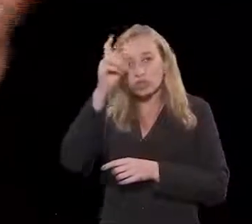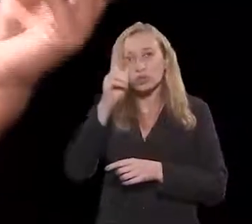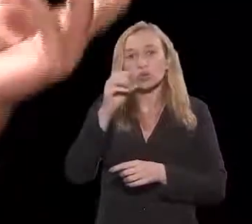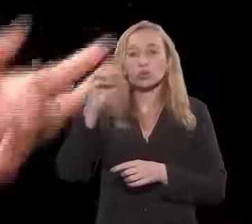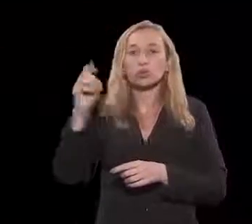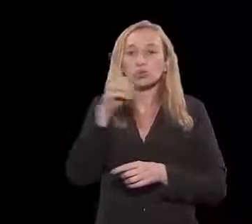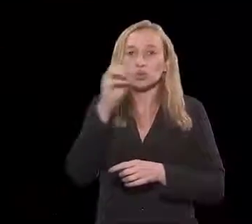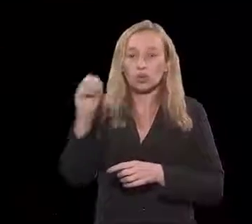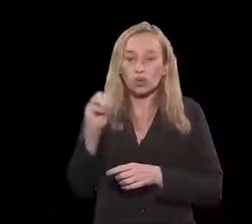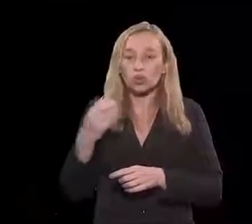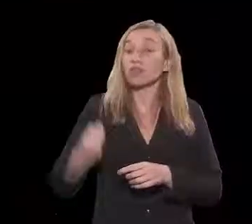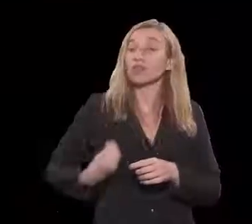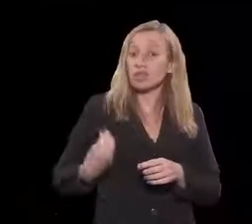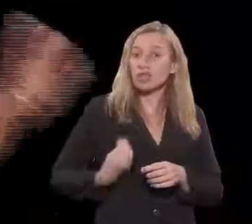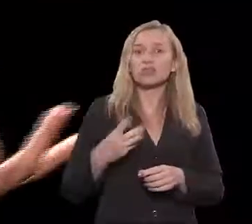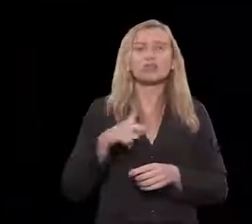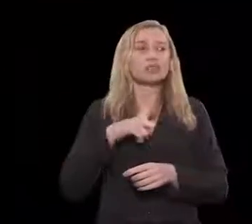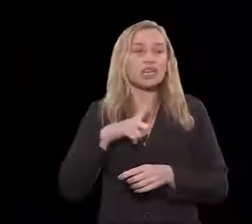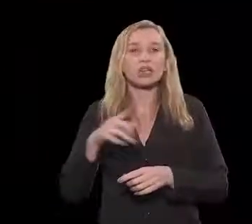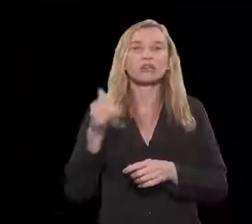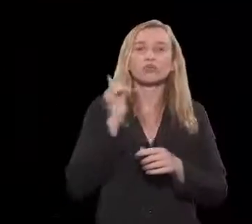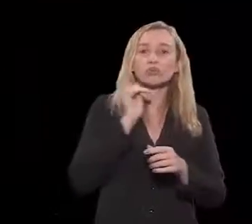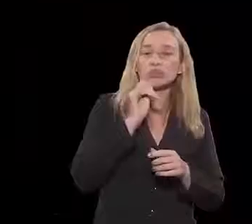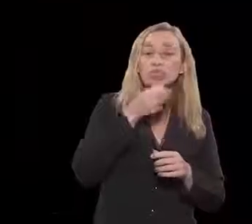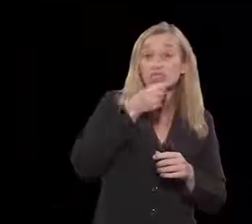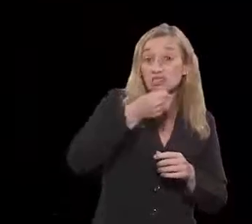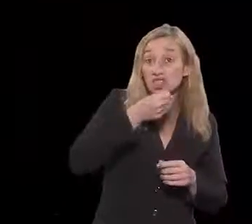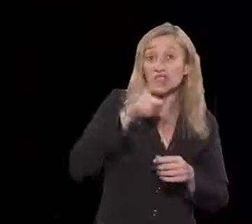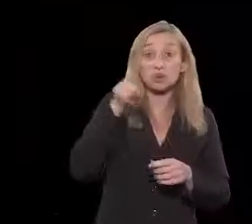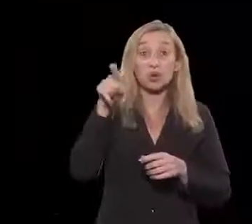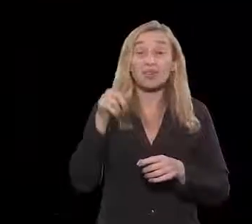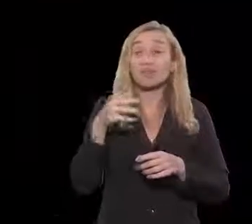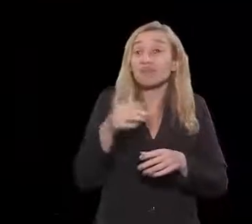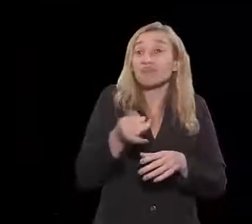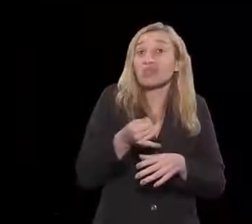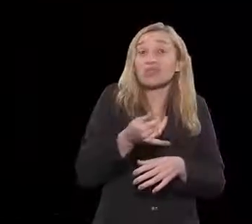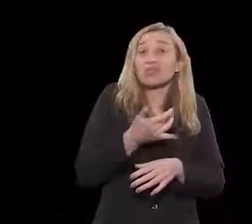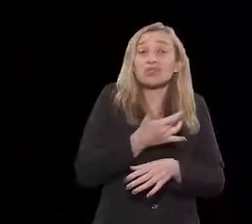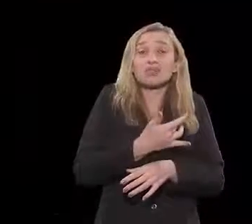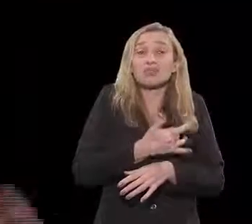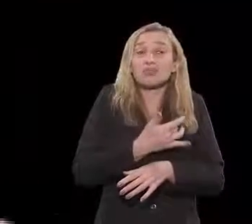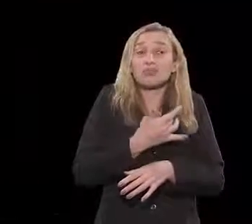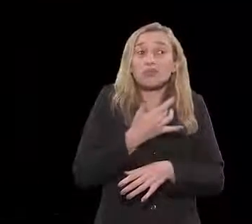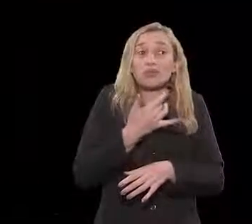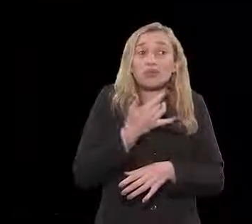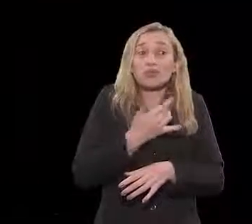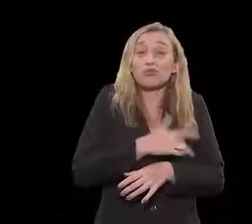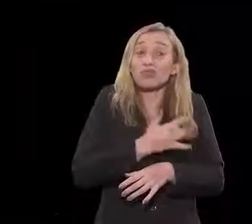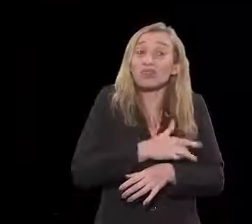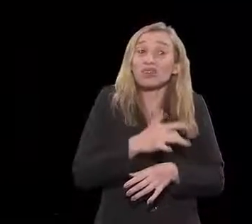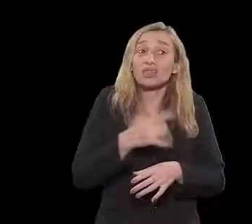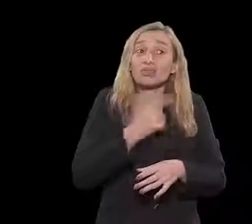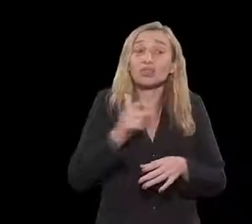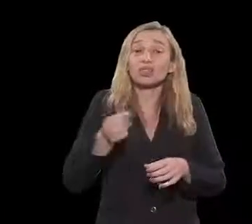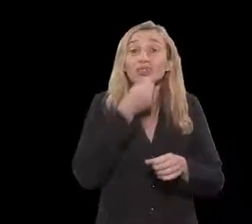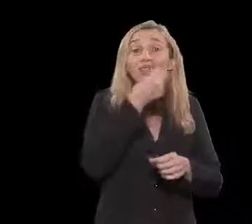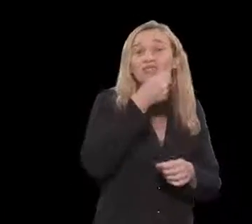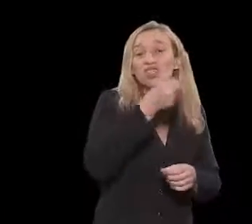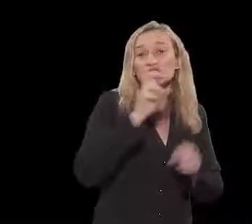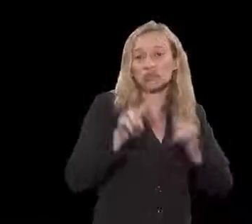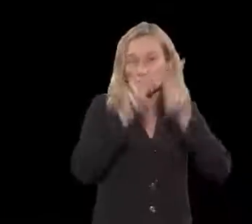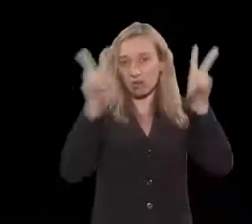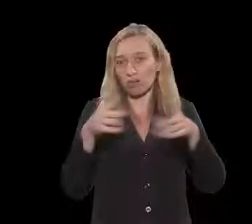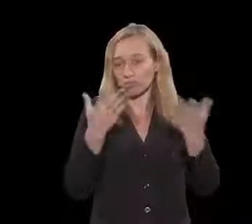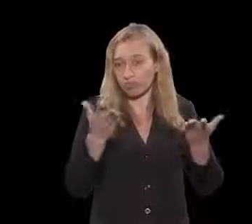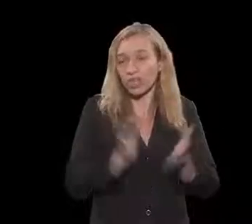né? Tenho algumas entrevistas com ela, pena que eu não tenho audiovisual disso, eu tenho áudio só. Mas tenho algumas entrevistas